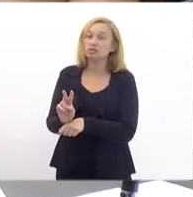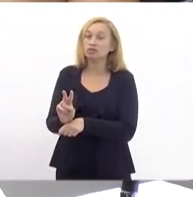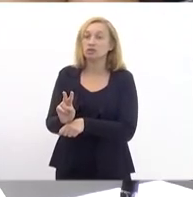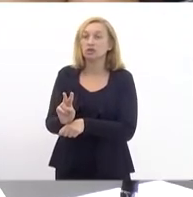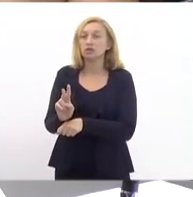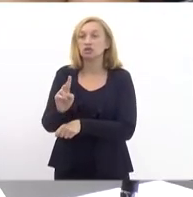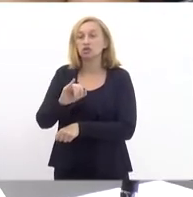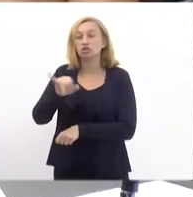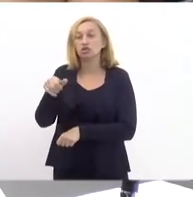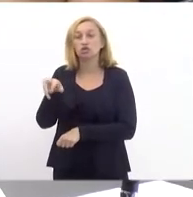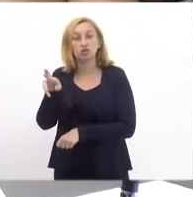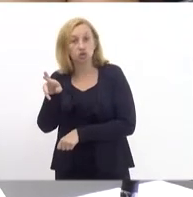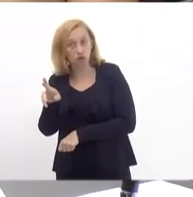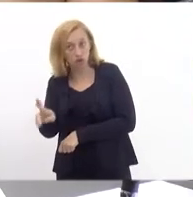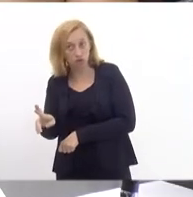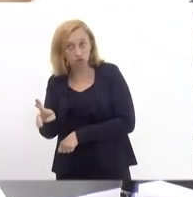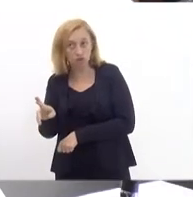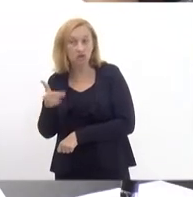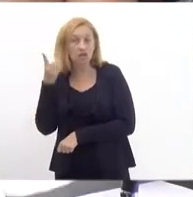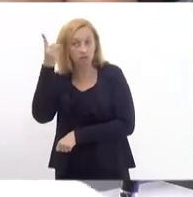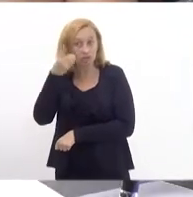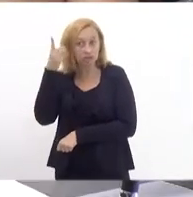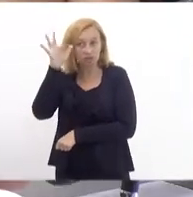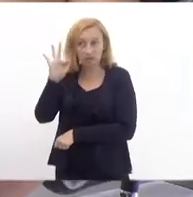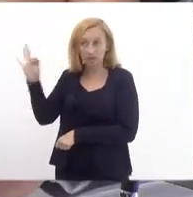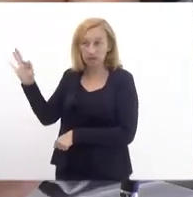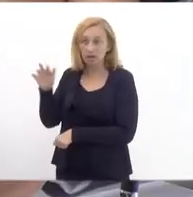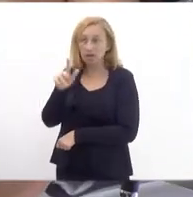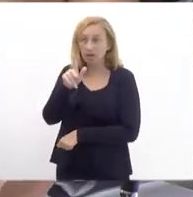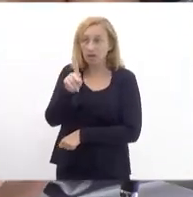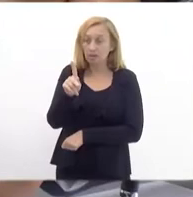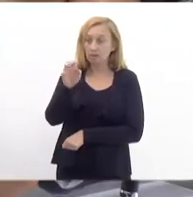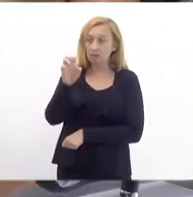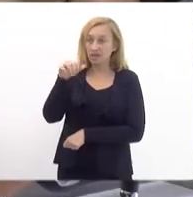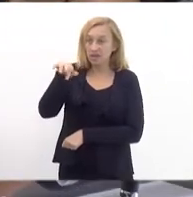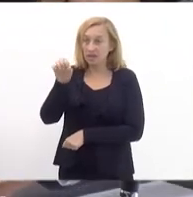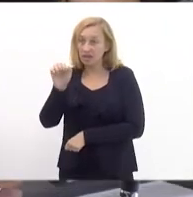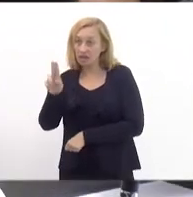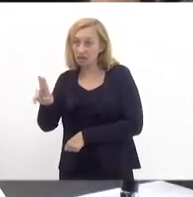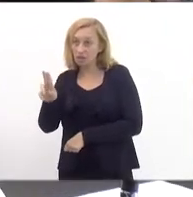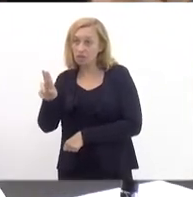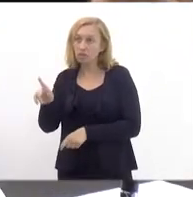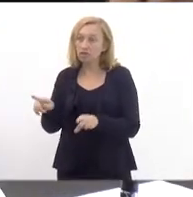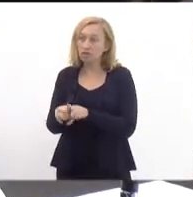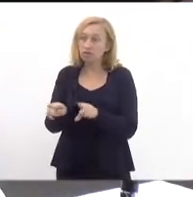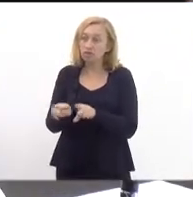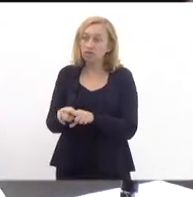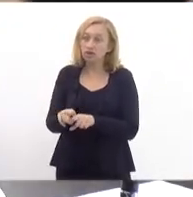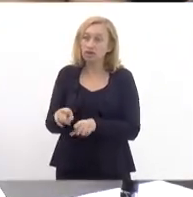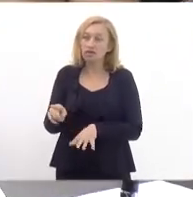Juninho, do deputado federal Juninho do Pneu, e o atual secretário,